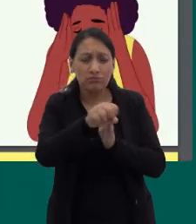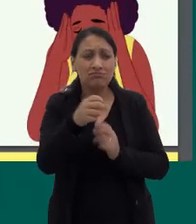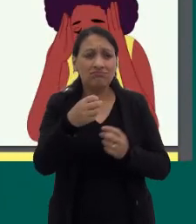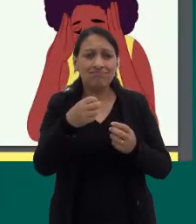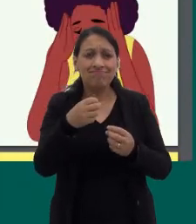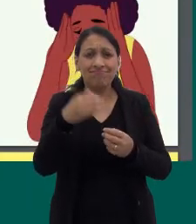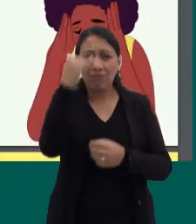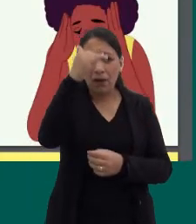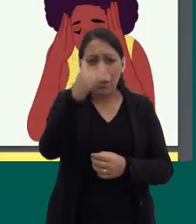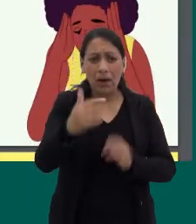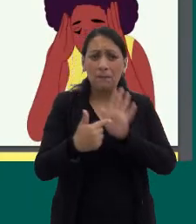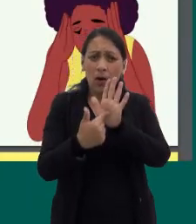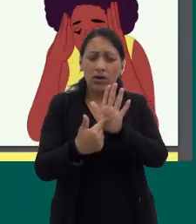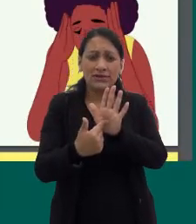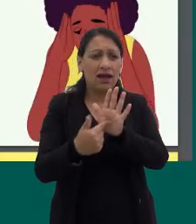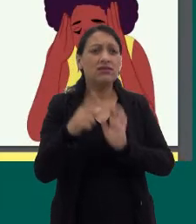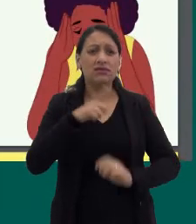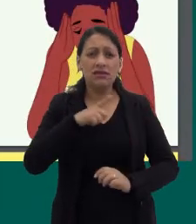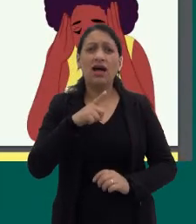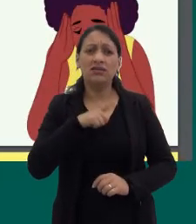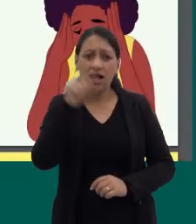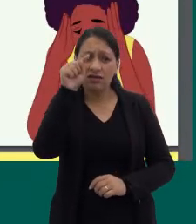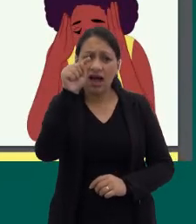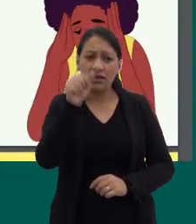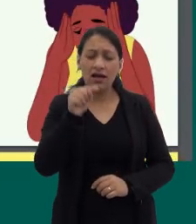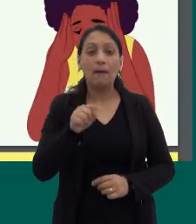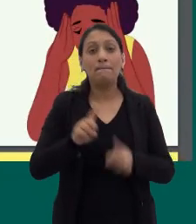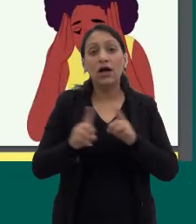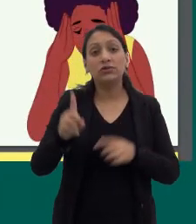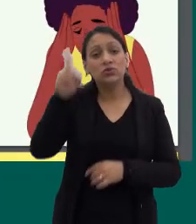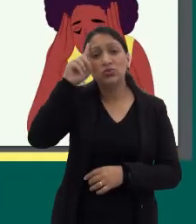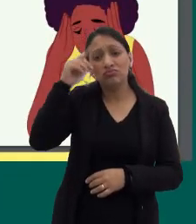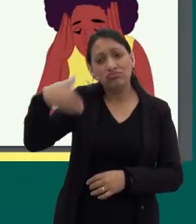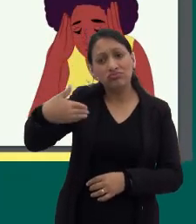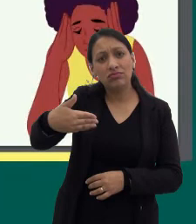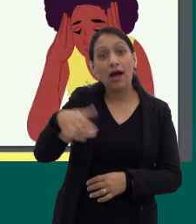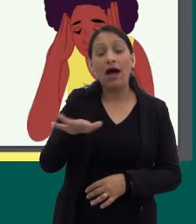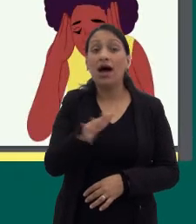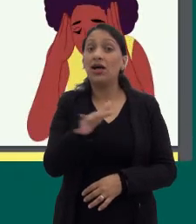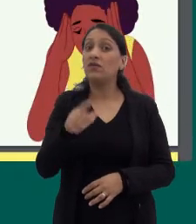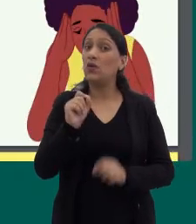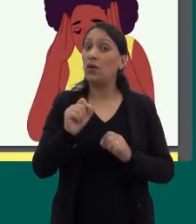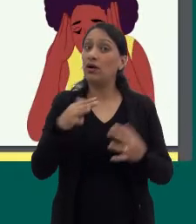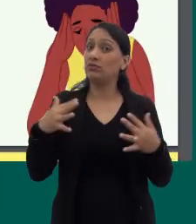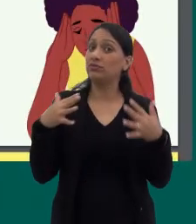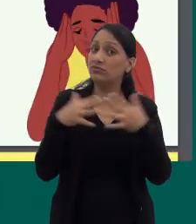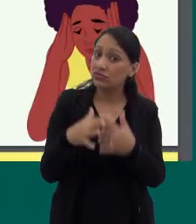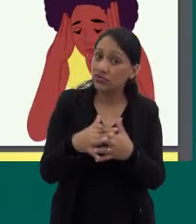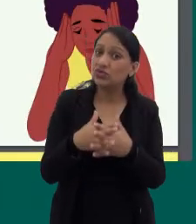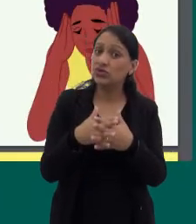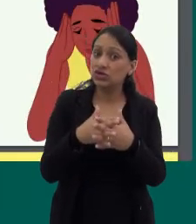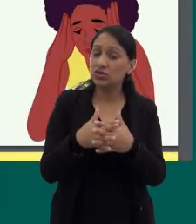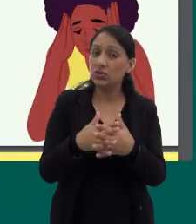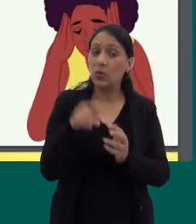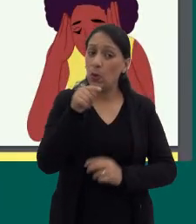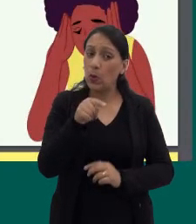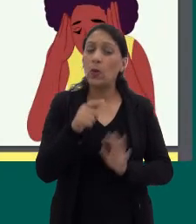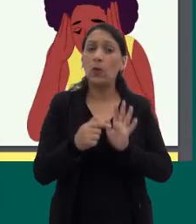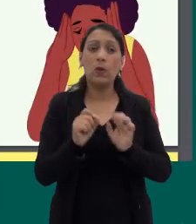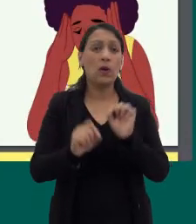no dia a dia, né? Agora, a gente acaba se confundindo com isso e também tomando